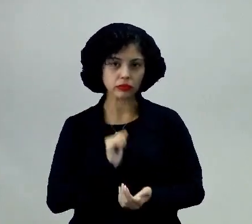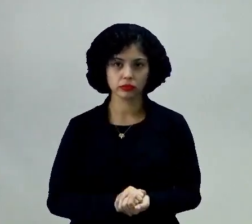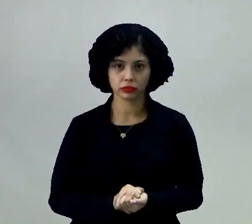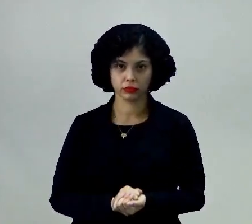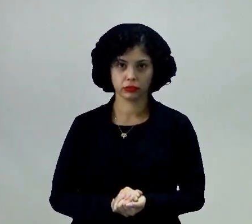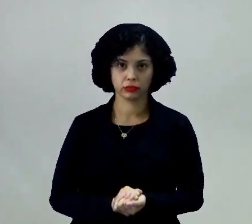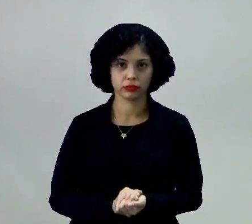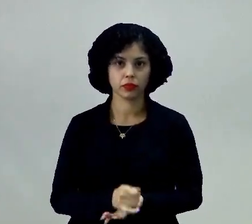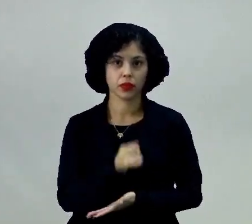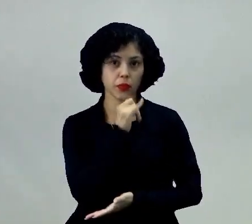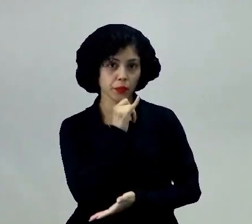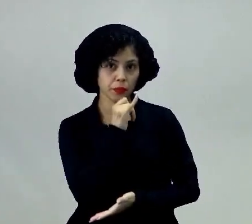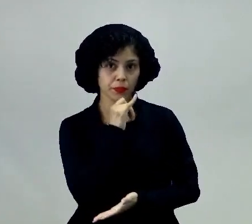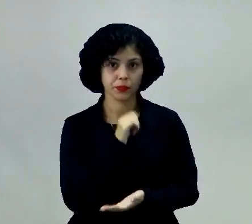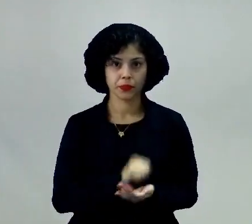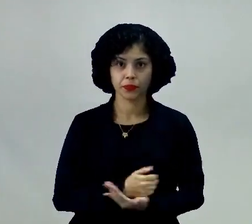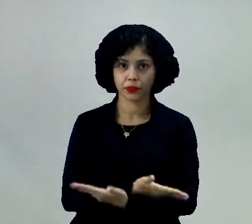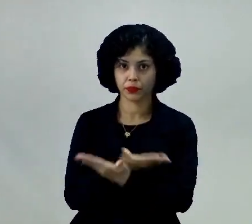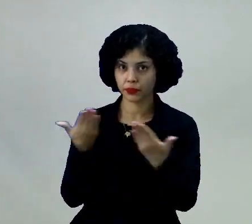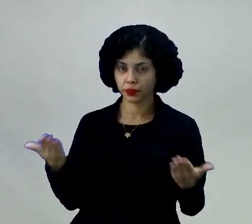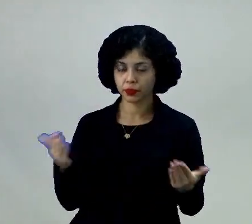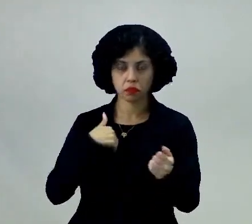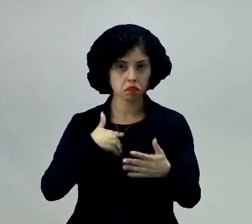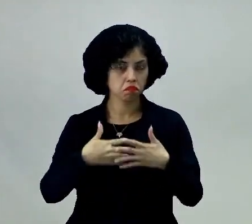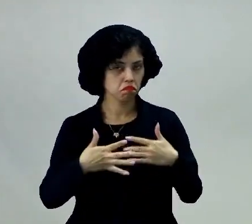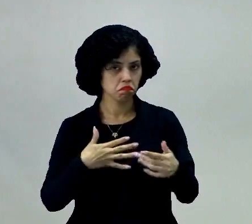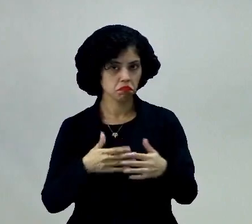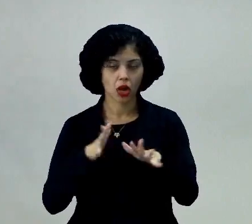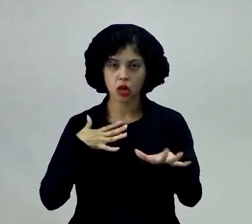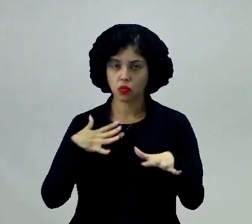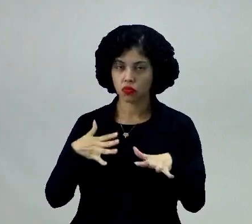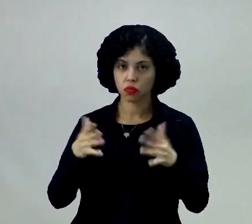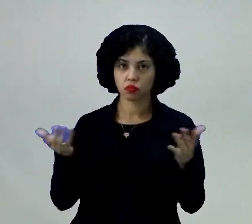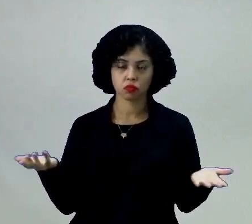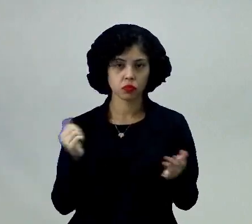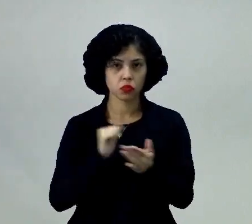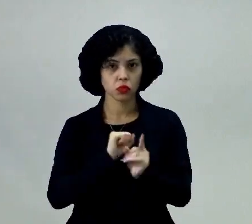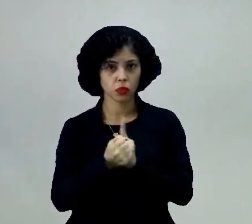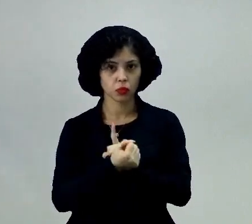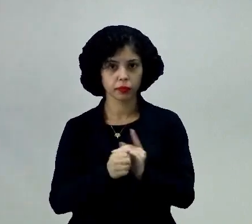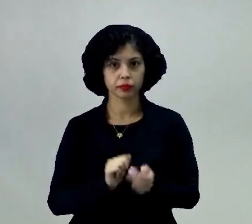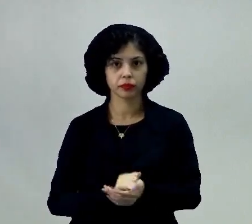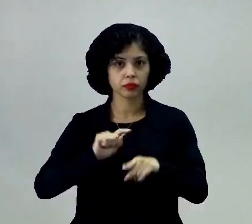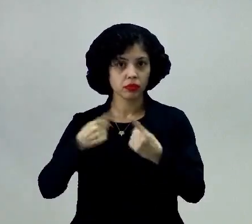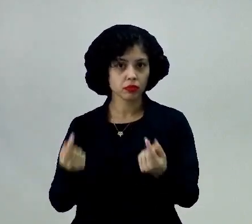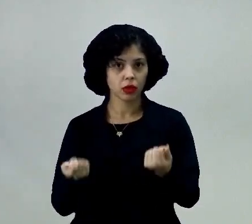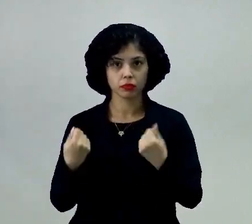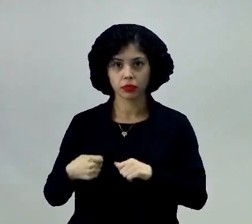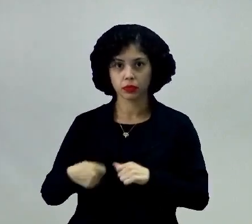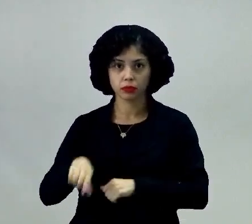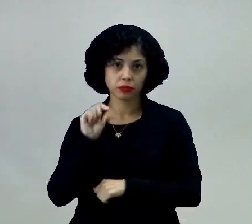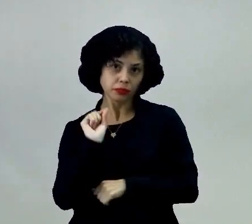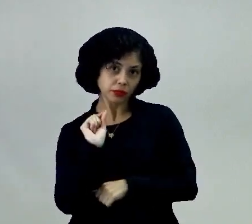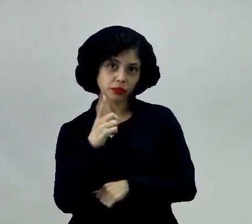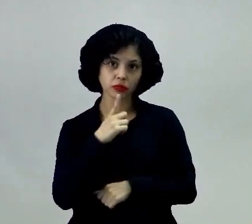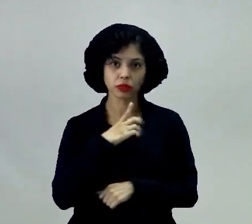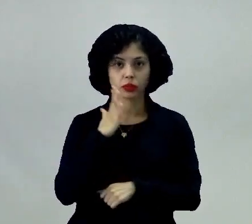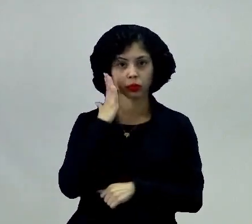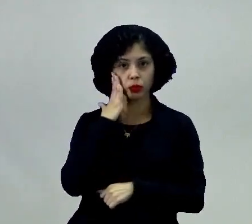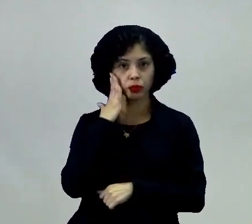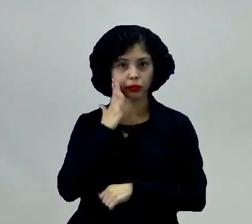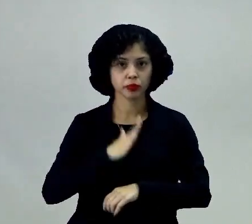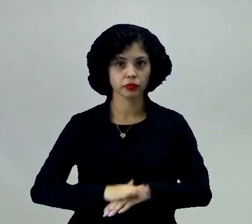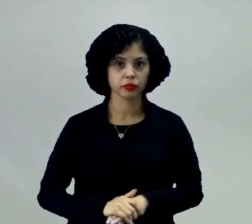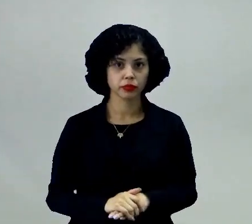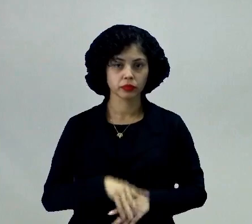estar exemplificando, né, qualquer movimento social. Mas nós precisamos ter esse